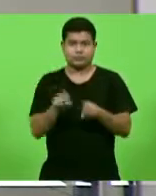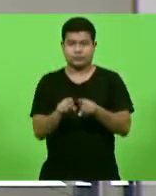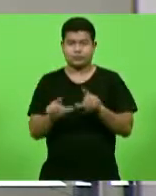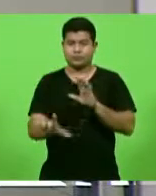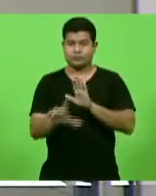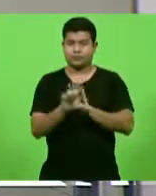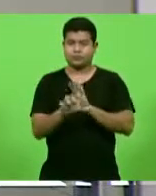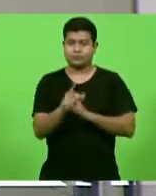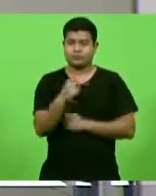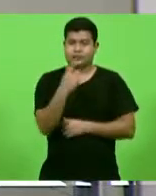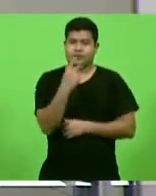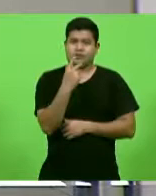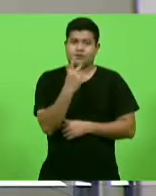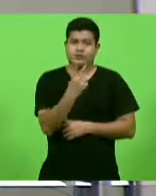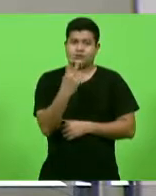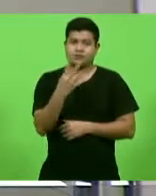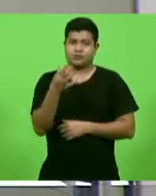Lei